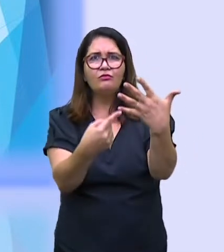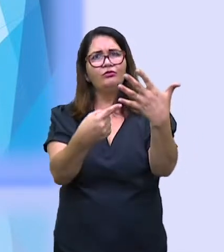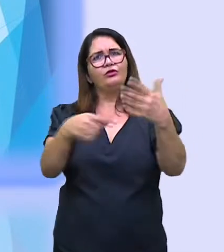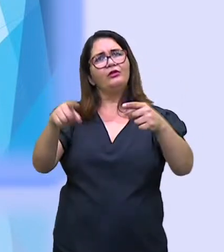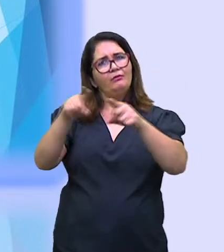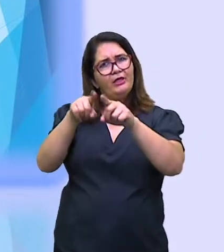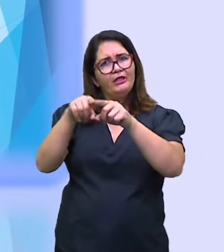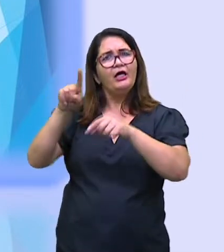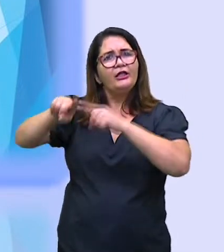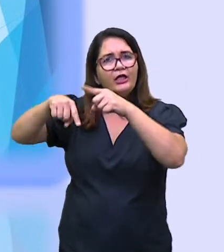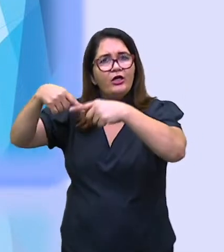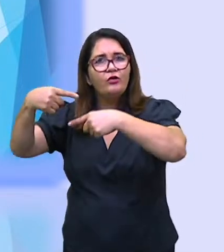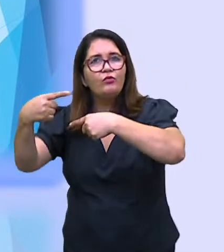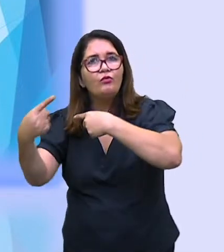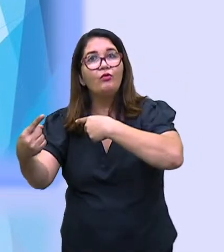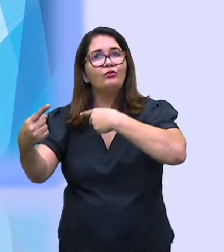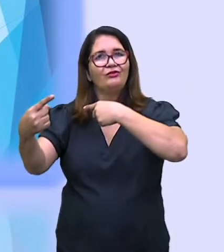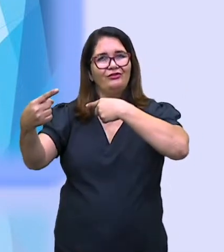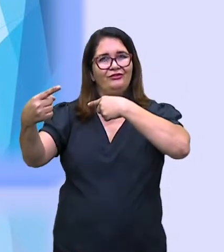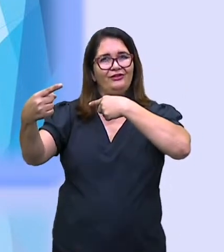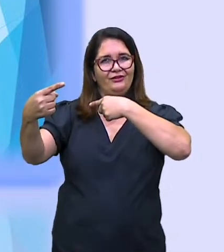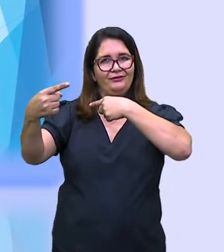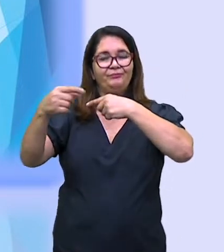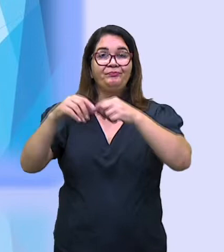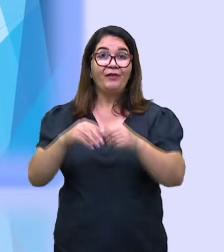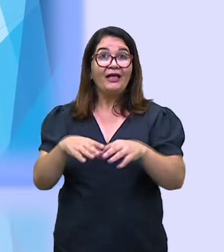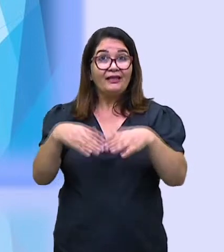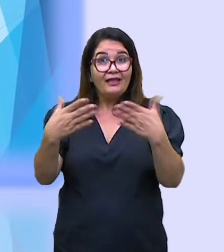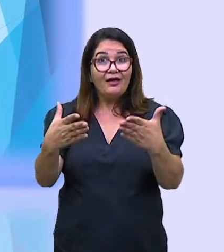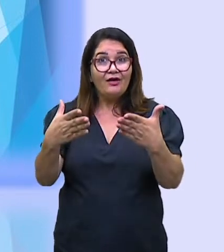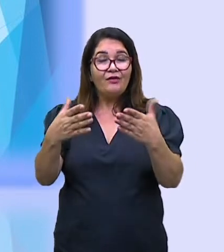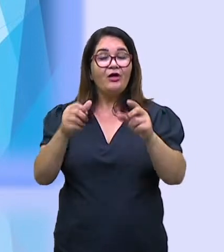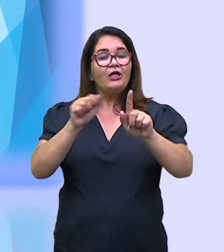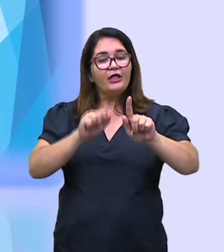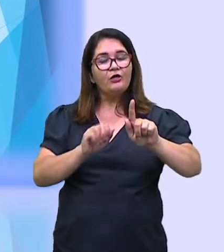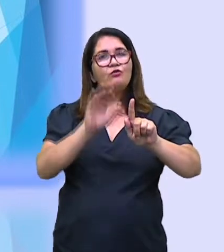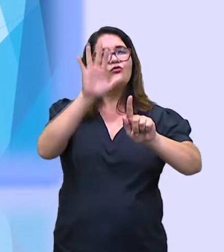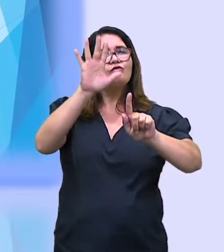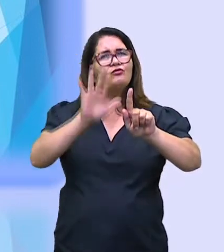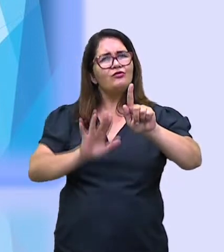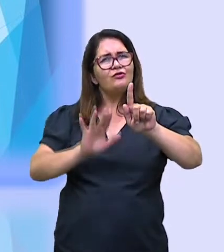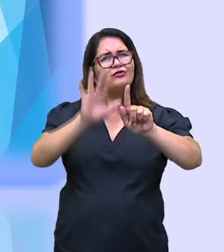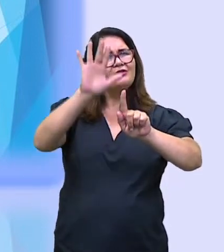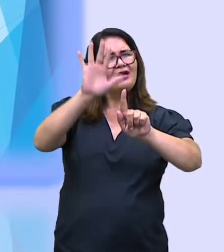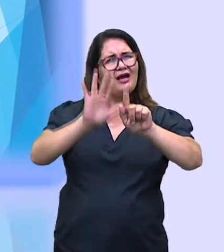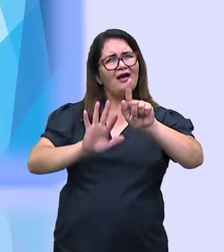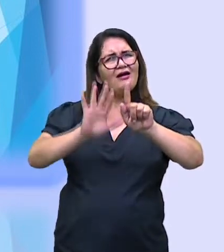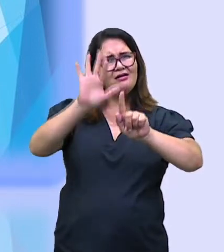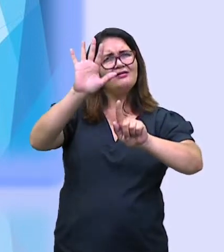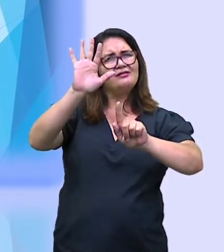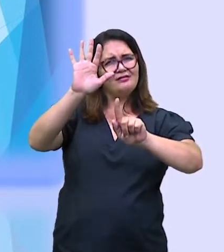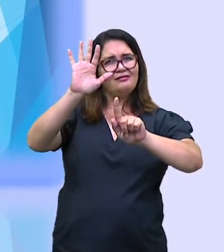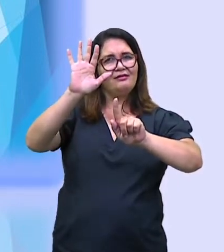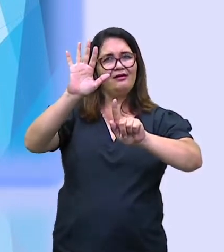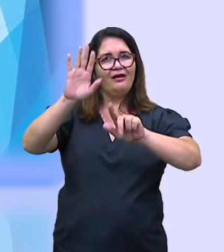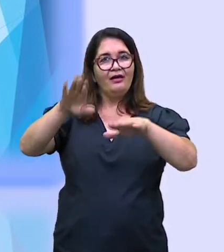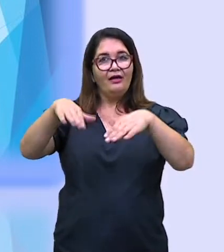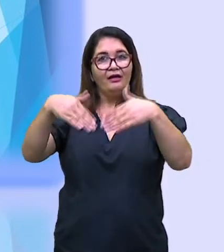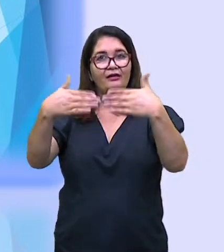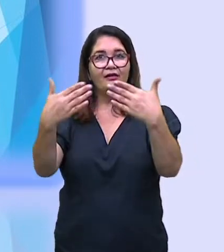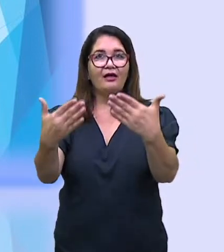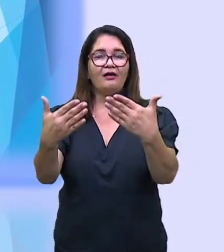neônio, o radônio, o gás hélio, que vocês gostam tanto de brincar no balão, não é mesmo? Para